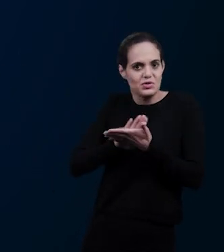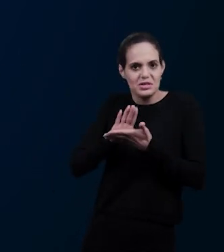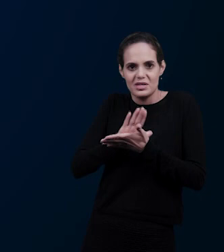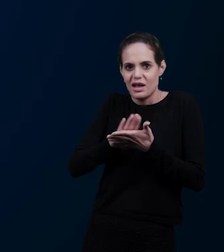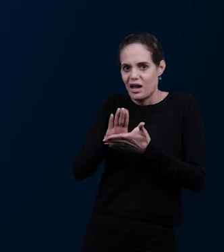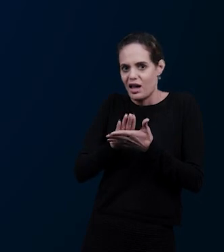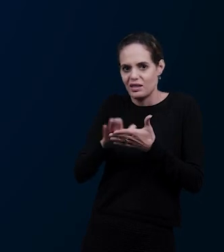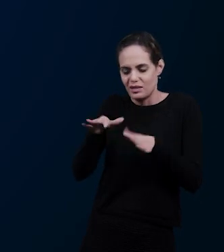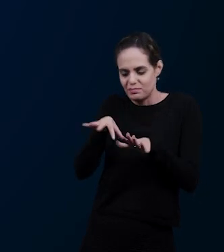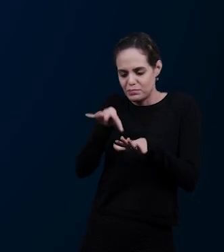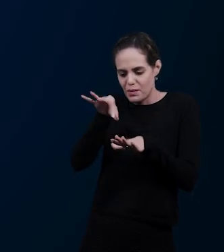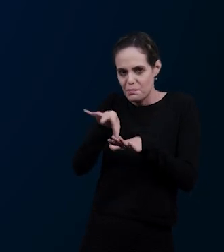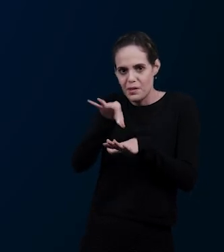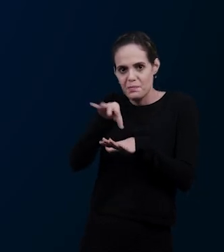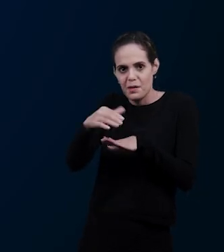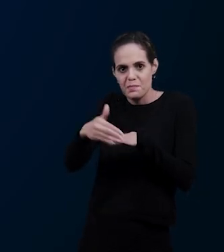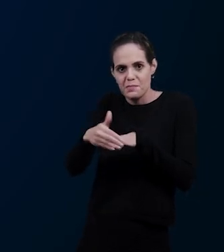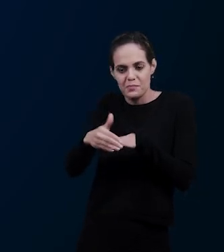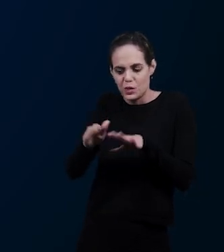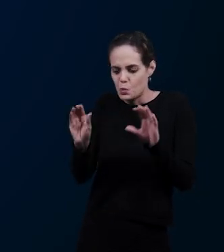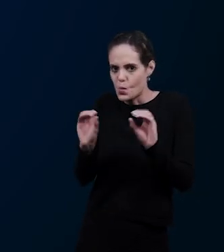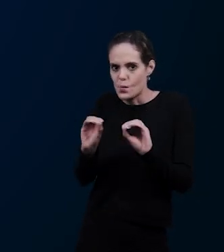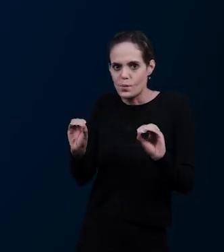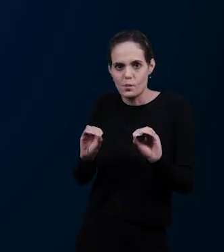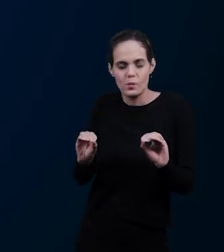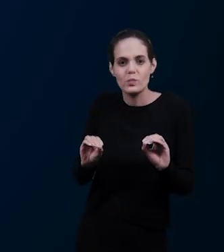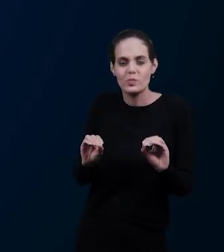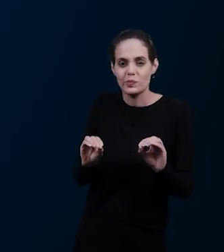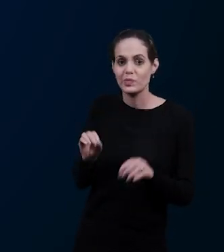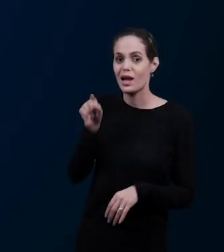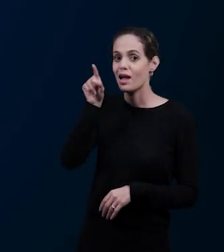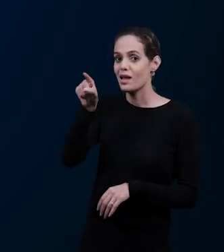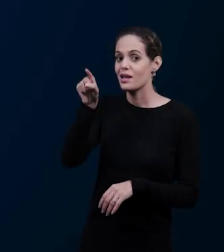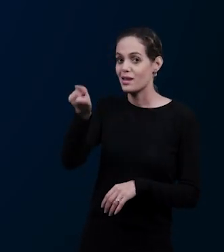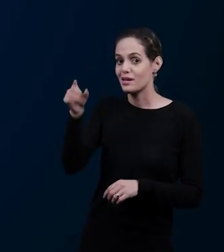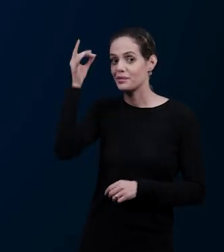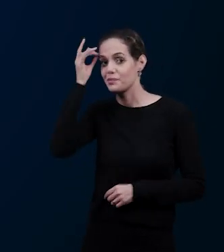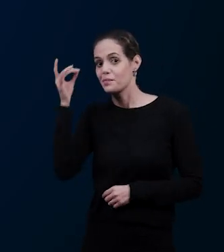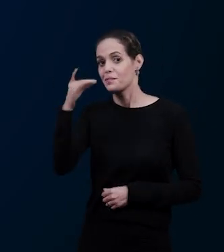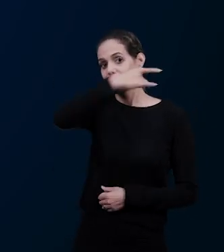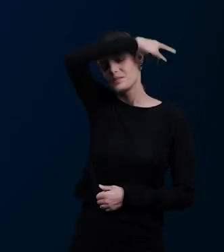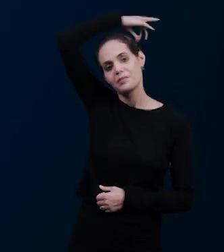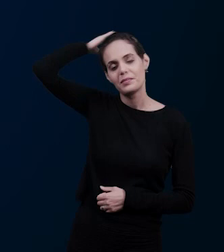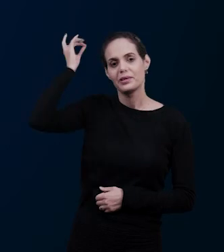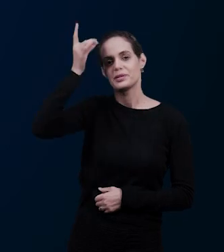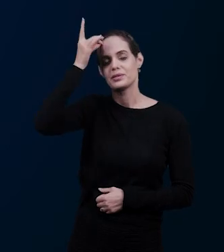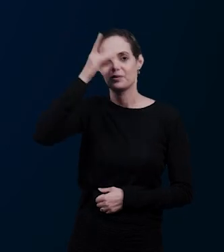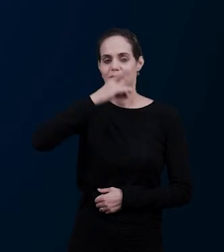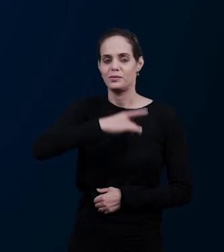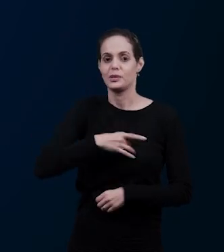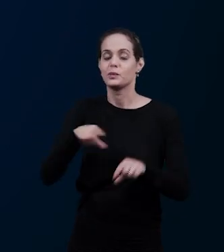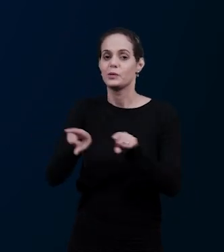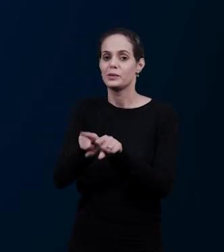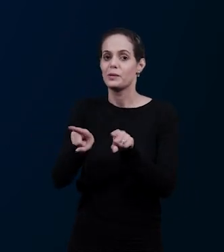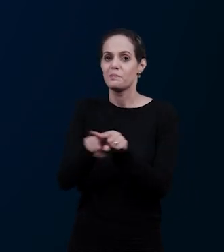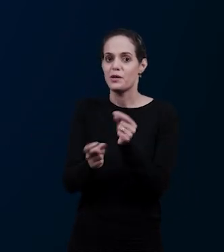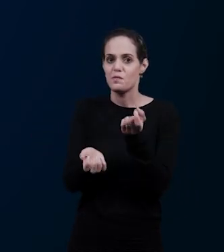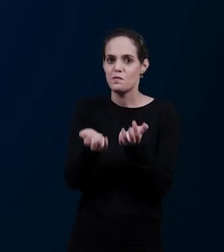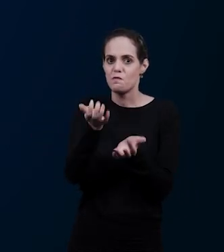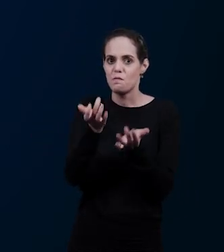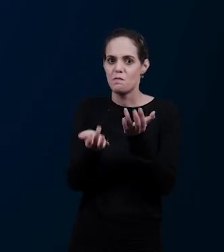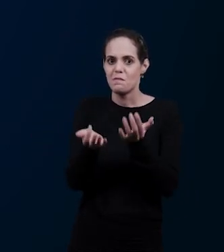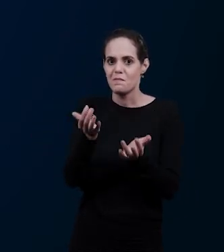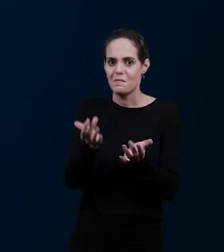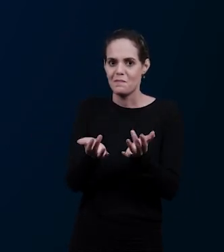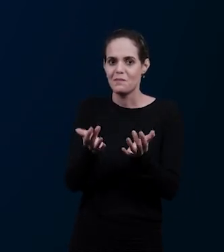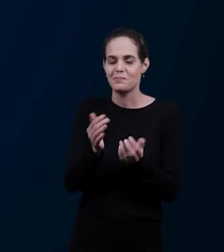não sou digno de desatar a correia das alparcas. Esse vos batizará com o Espírito